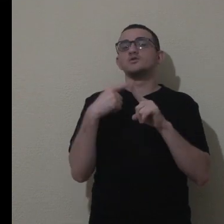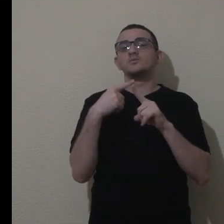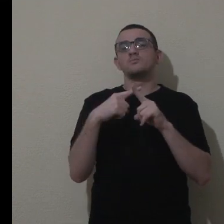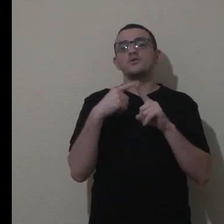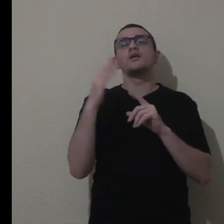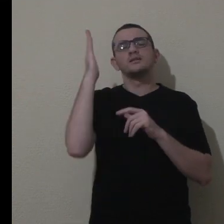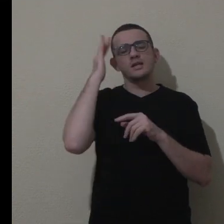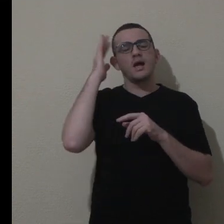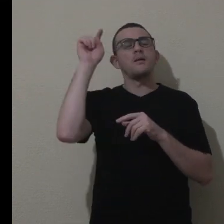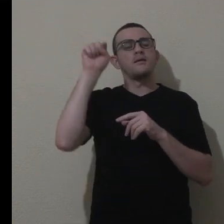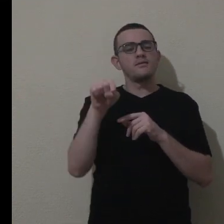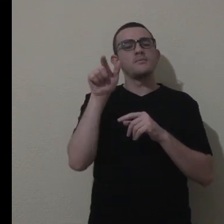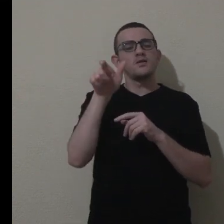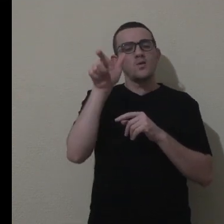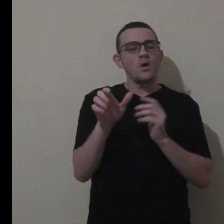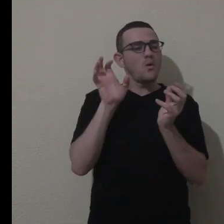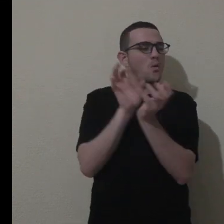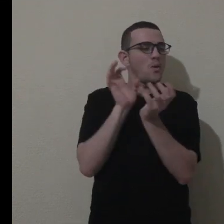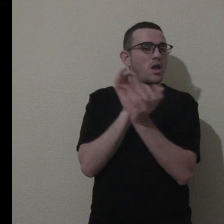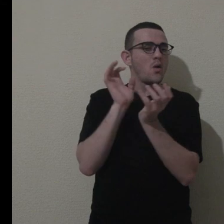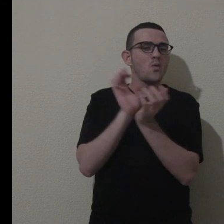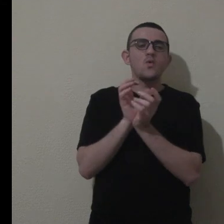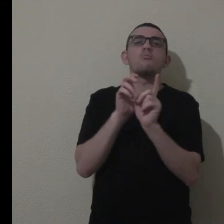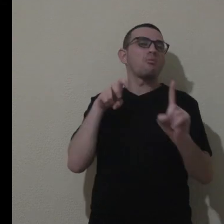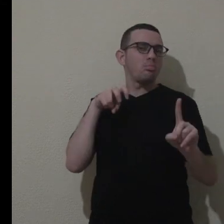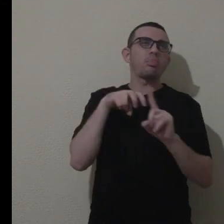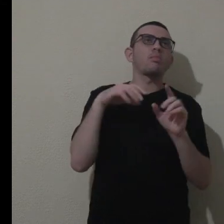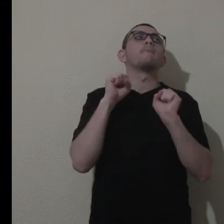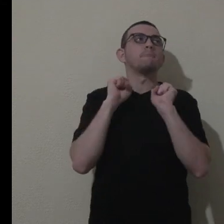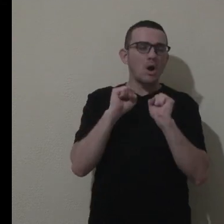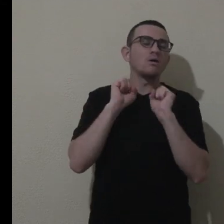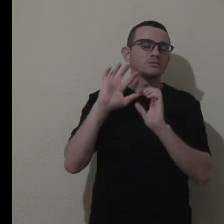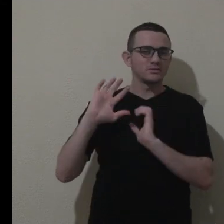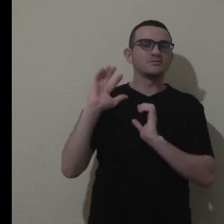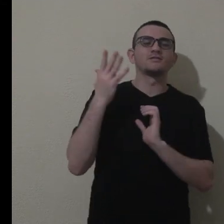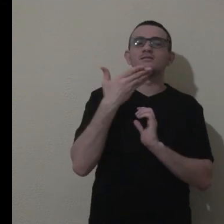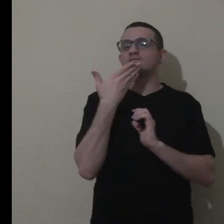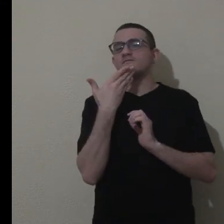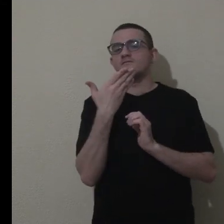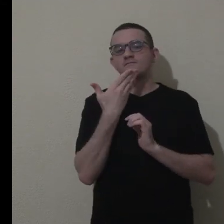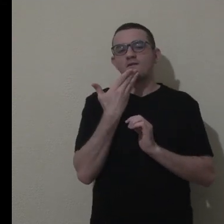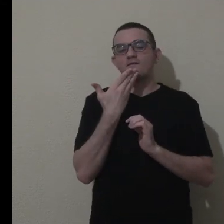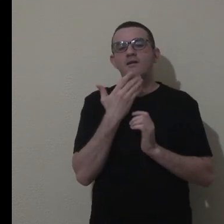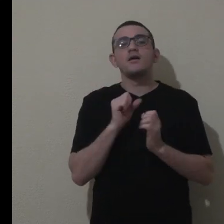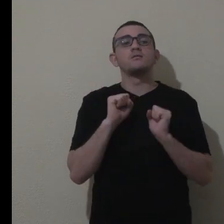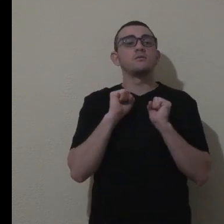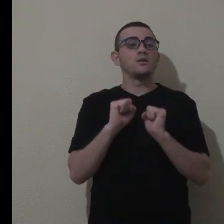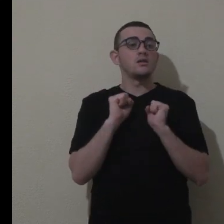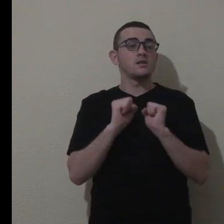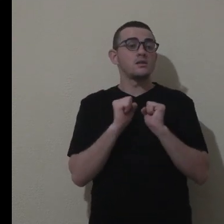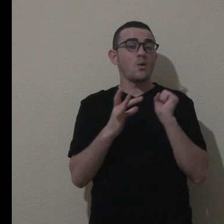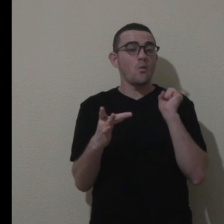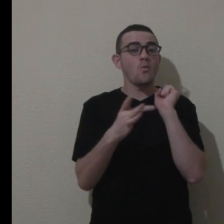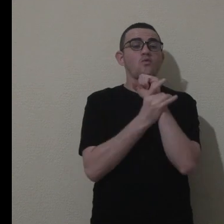sabem que esse cara é um grupo que se envolve mais em encrenca, né? Então, o